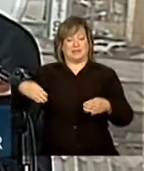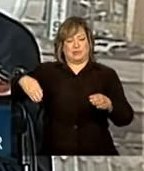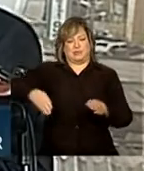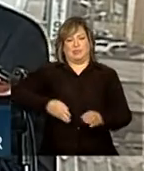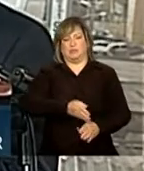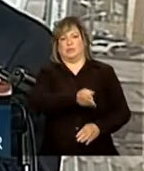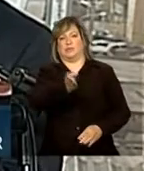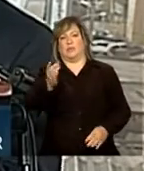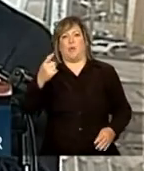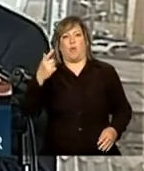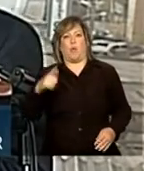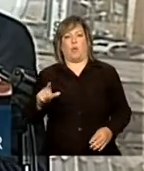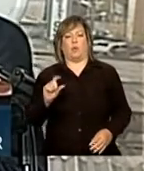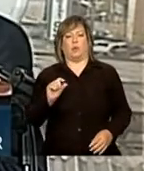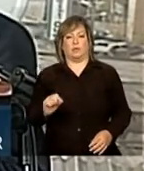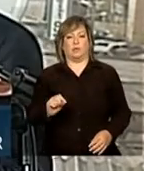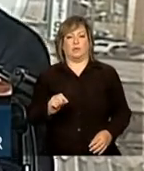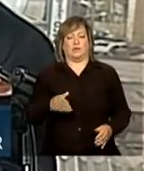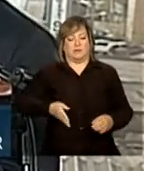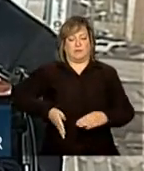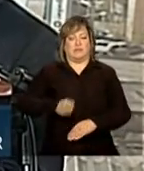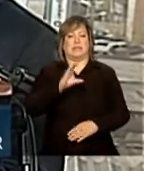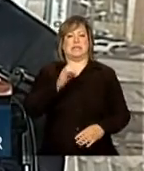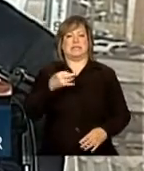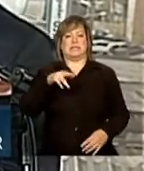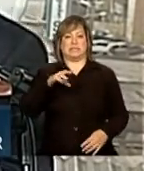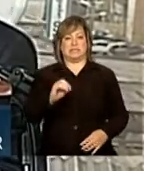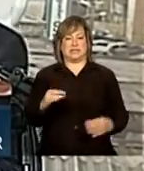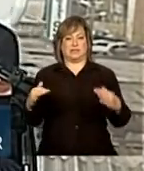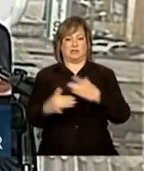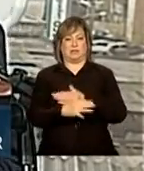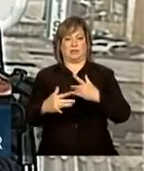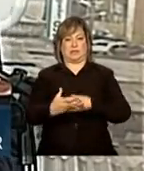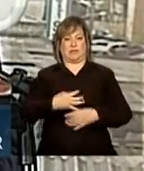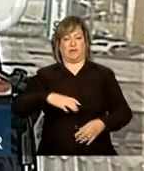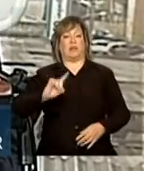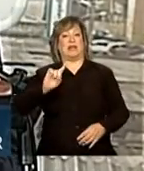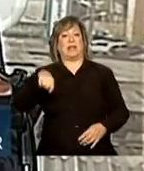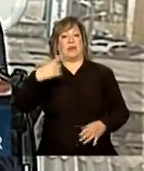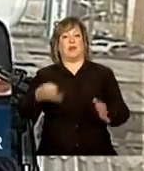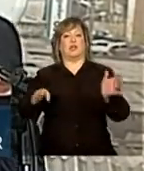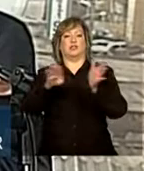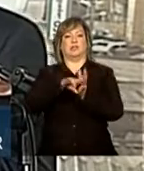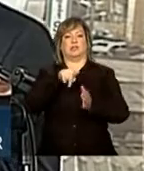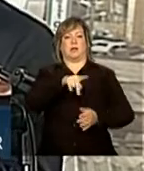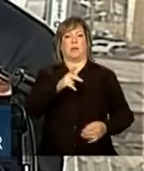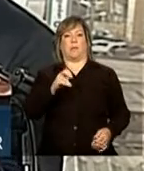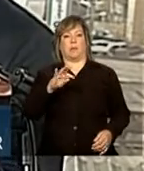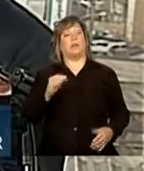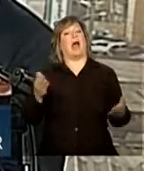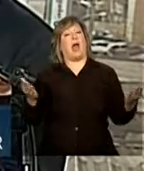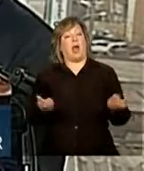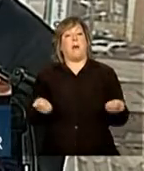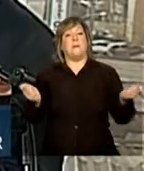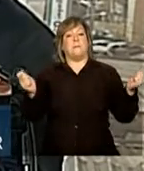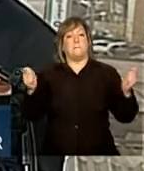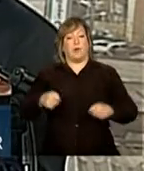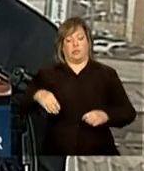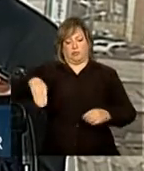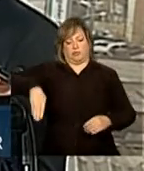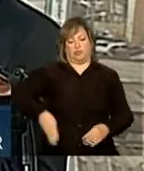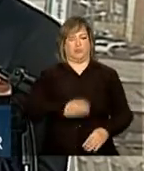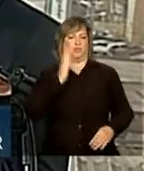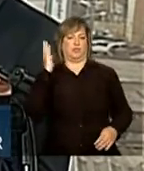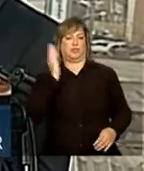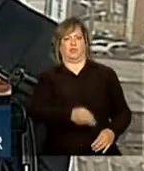inteiro, passando pelo centro de Salvador para só depois chegar no porto, agora vão poder pegar a Via